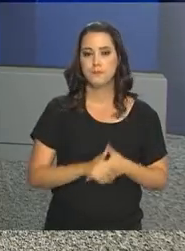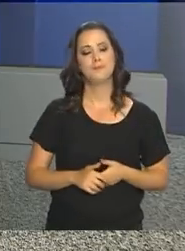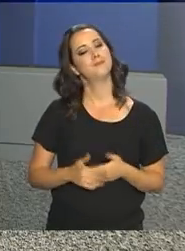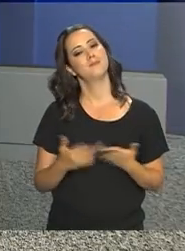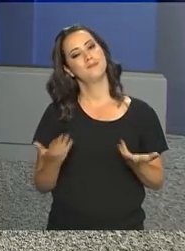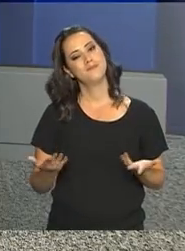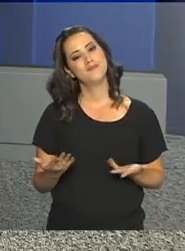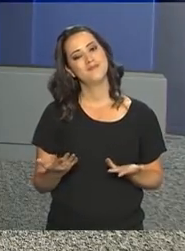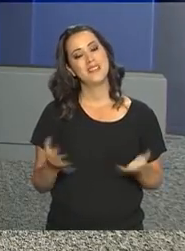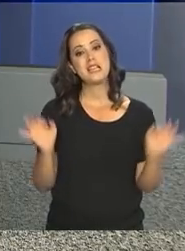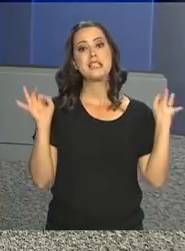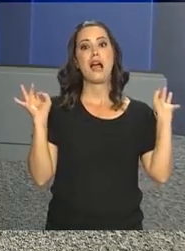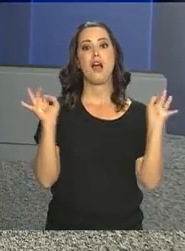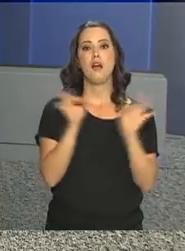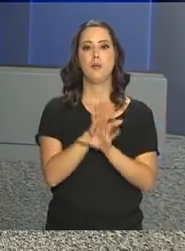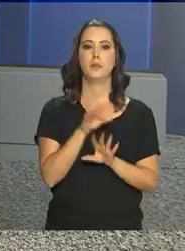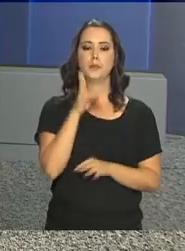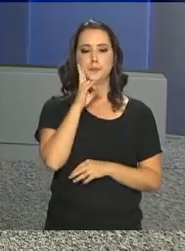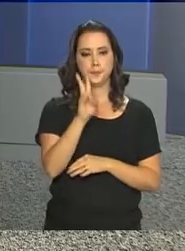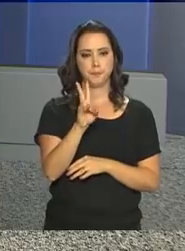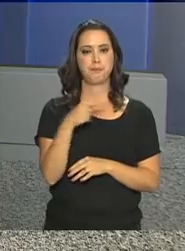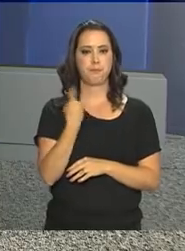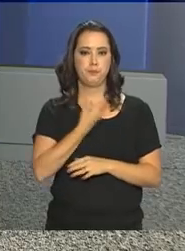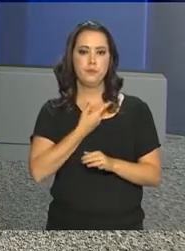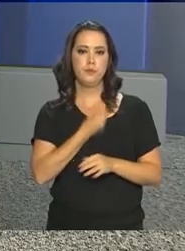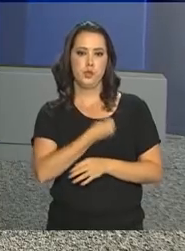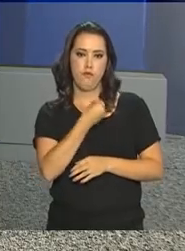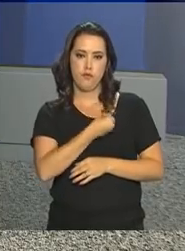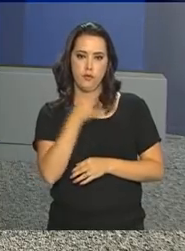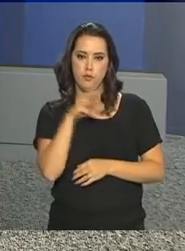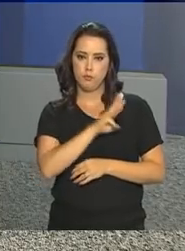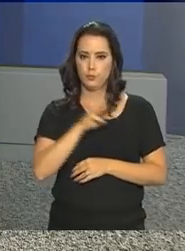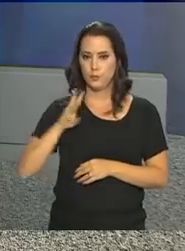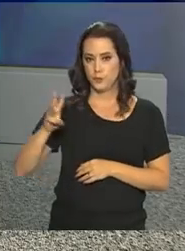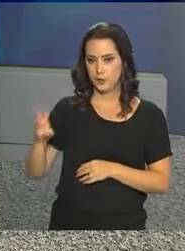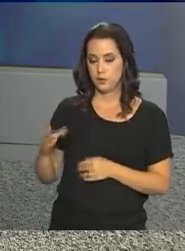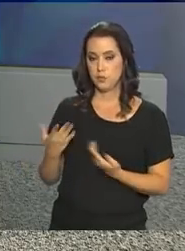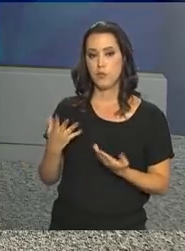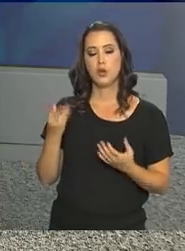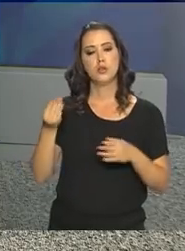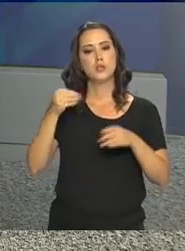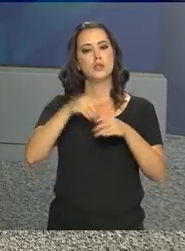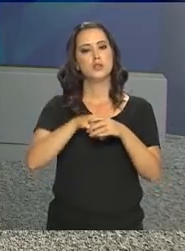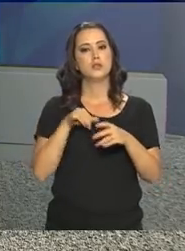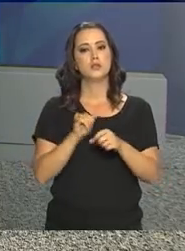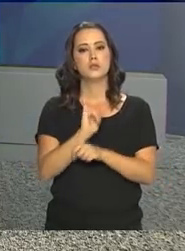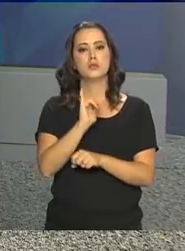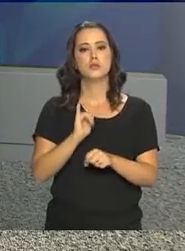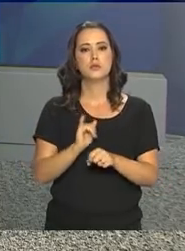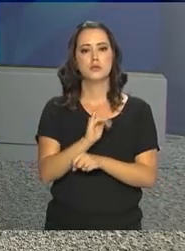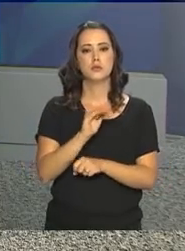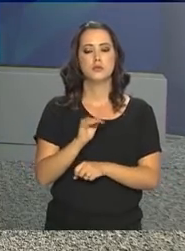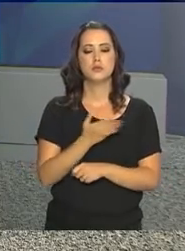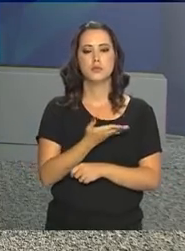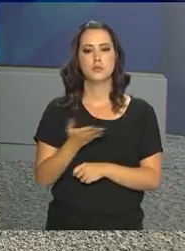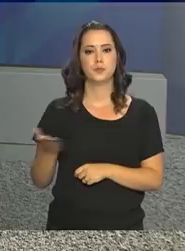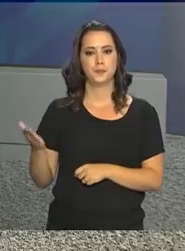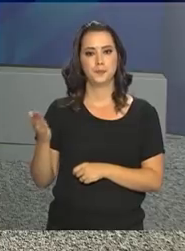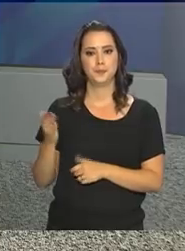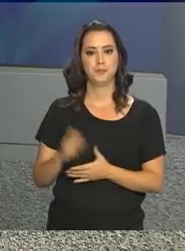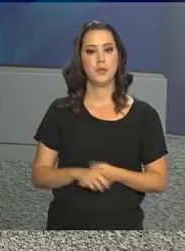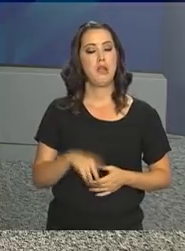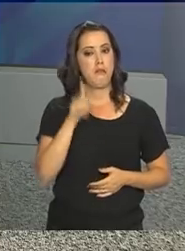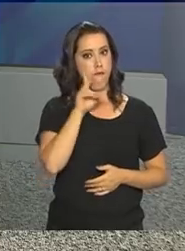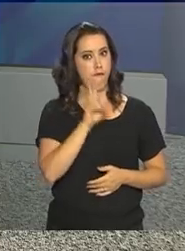Nós ficamos por aqui. Você acompanha a nossa programação ao vivo pelo site da NBR e todas as reportagens estão em nosso canal no